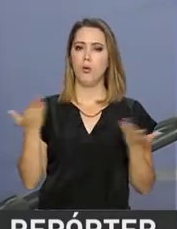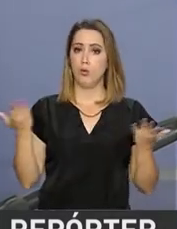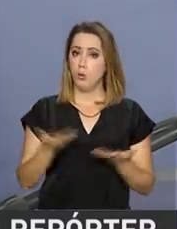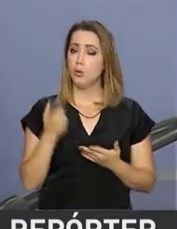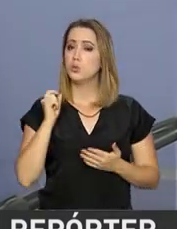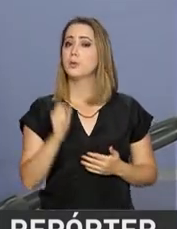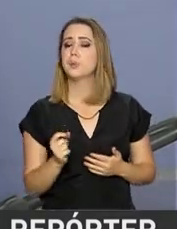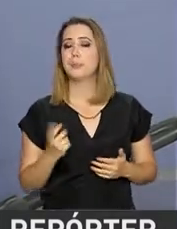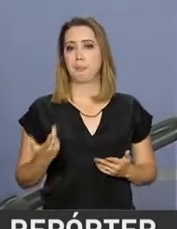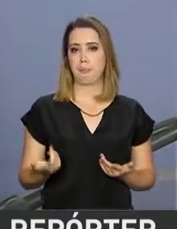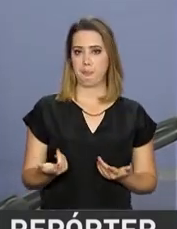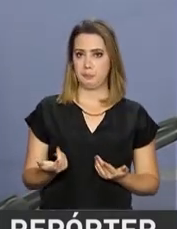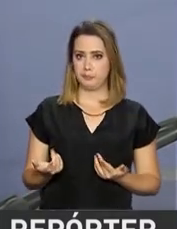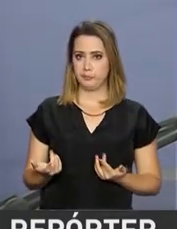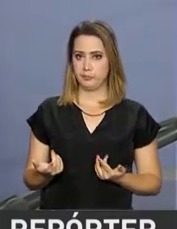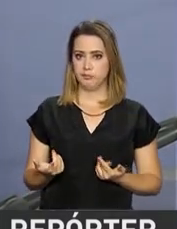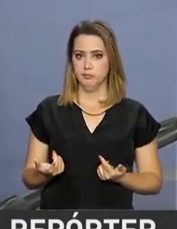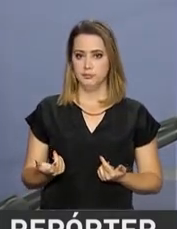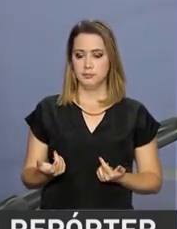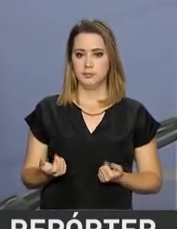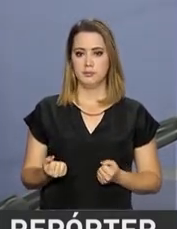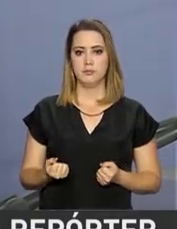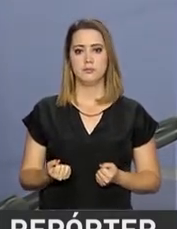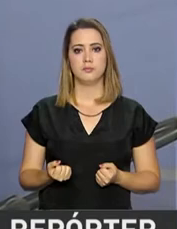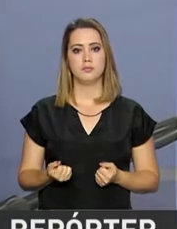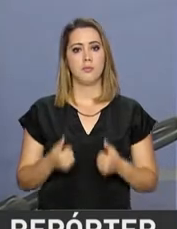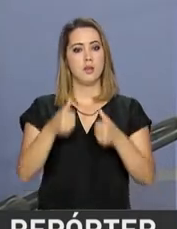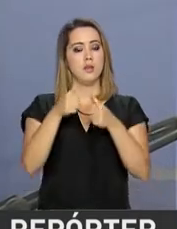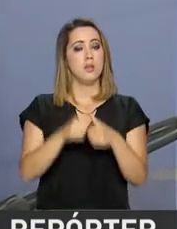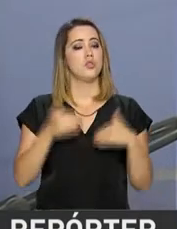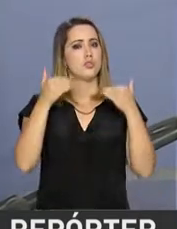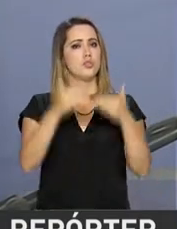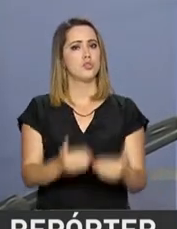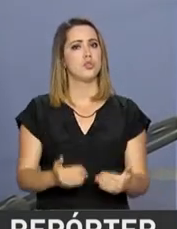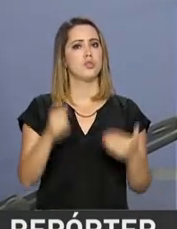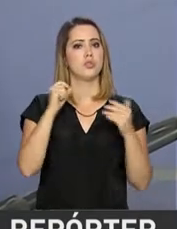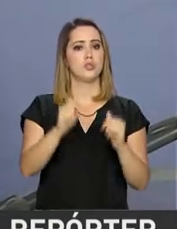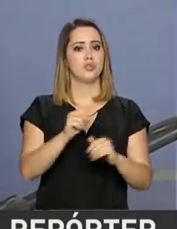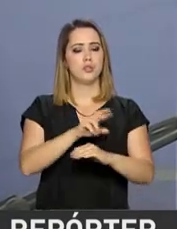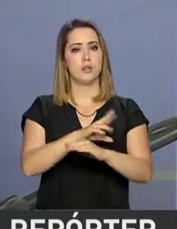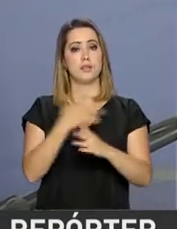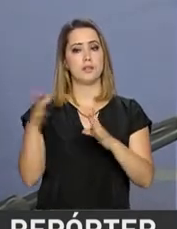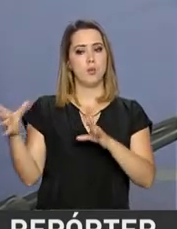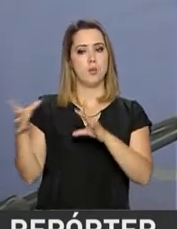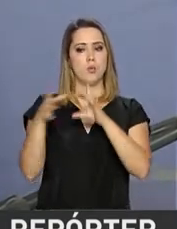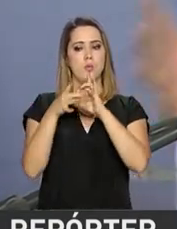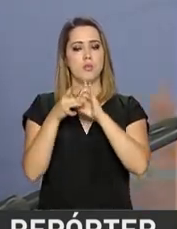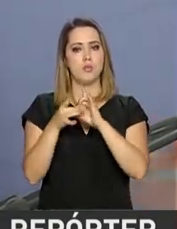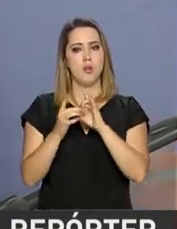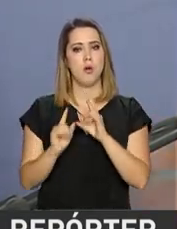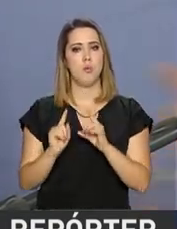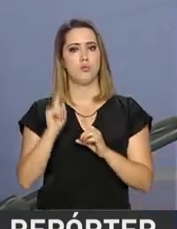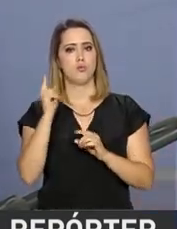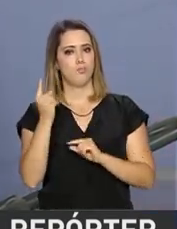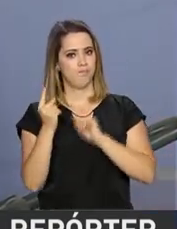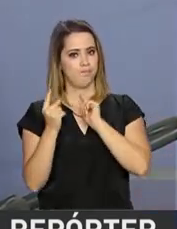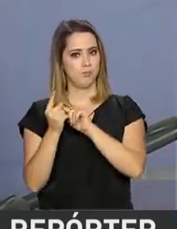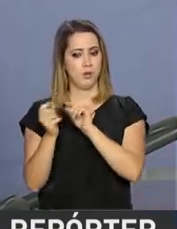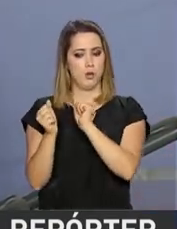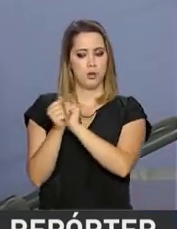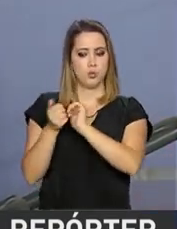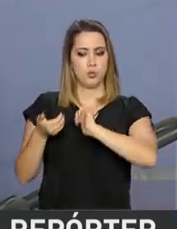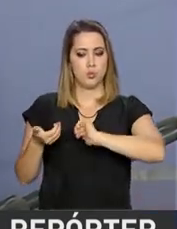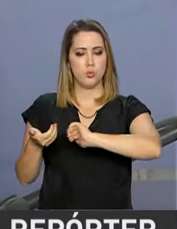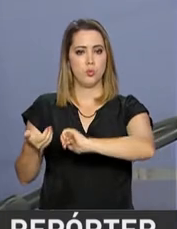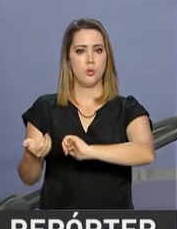hoje em que em face dessa ponte estabelecida de um lado com o congresso